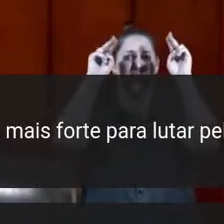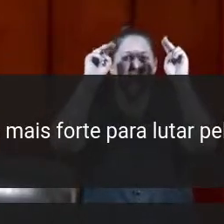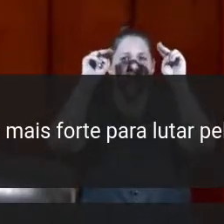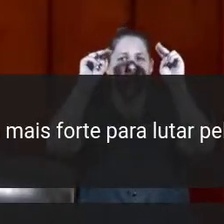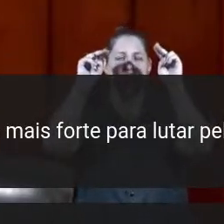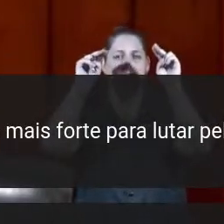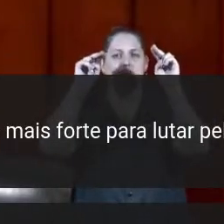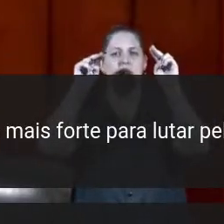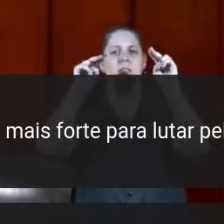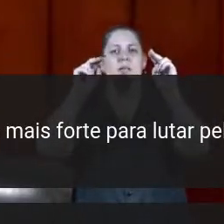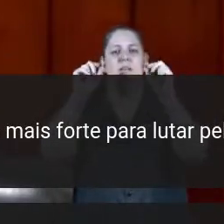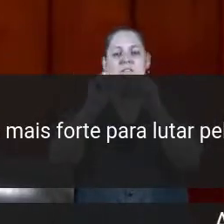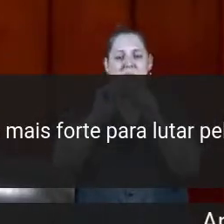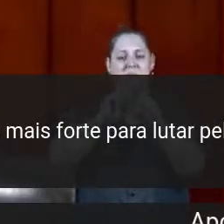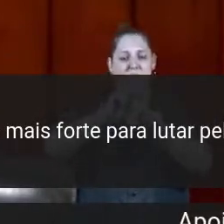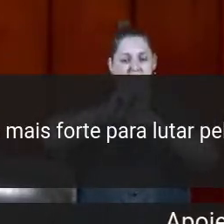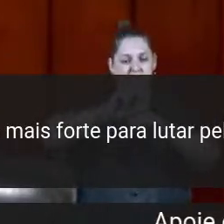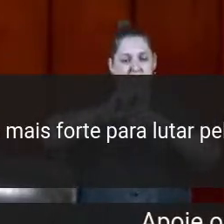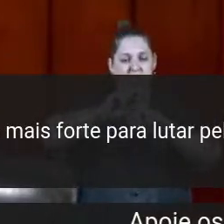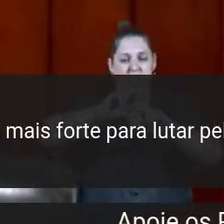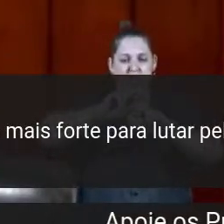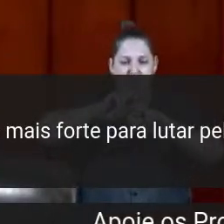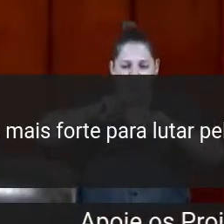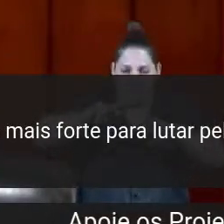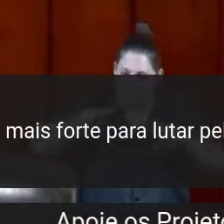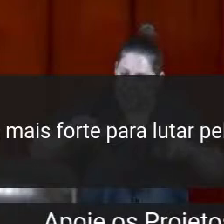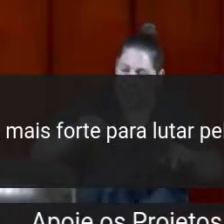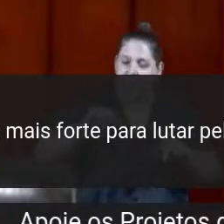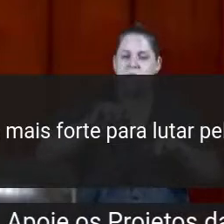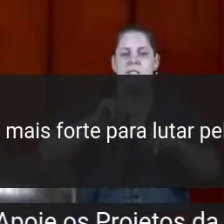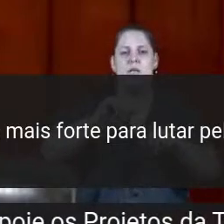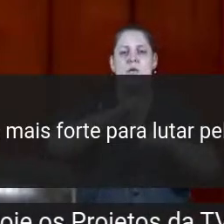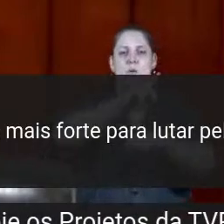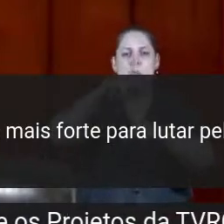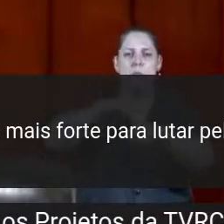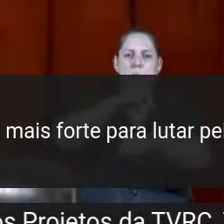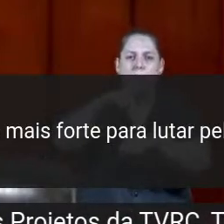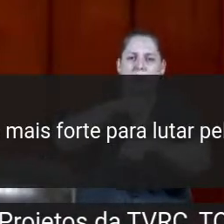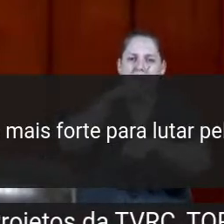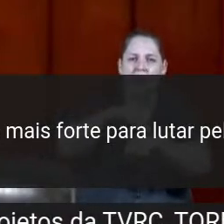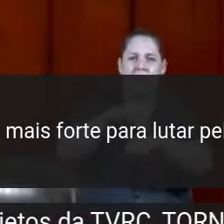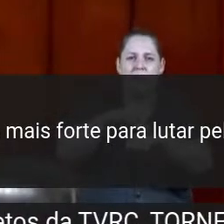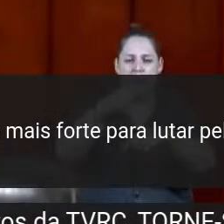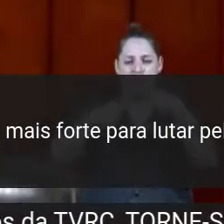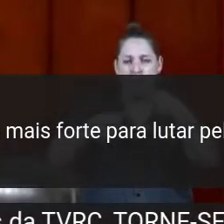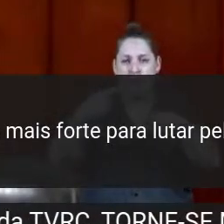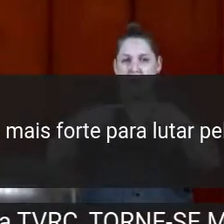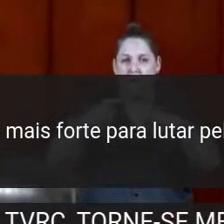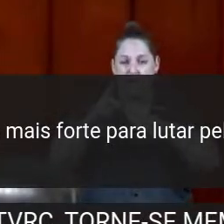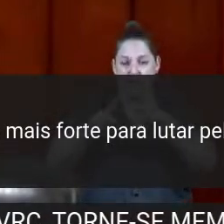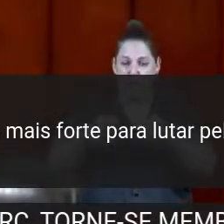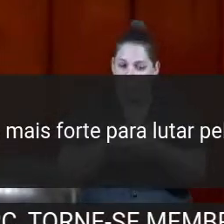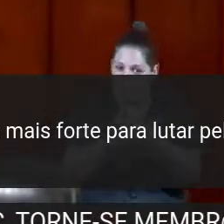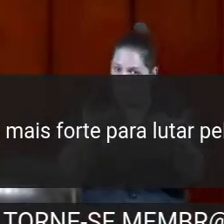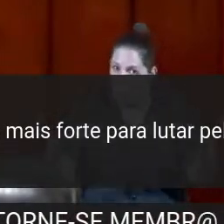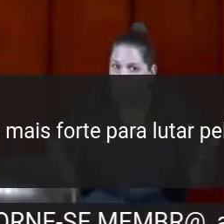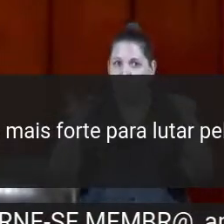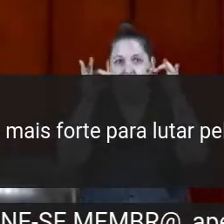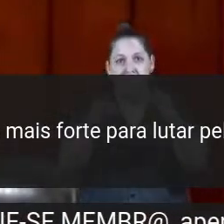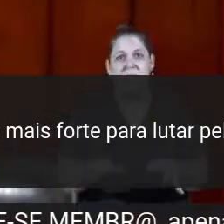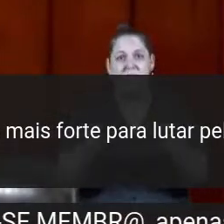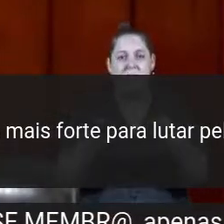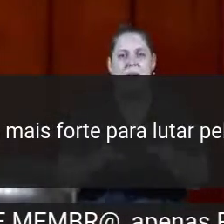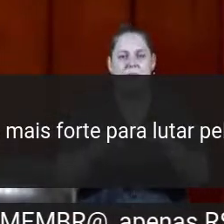desse país, que é uma política pública mais acertada de inclusão para a nossa juventude, que hoje mais